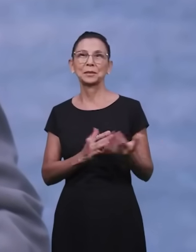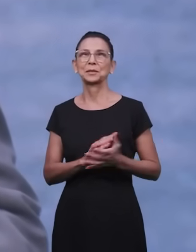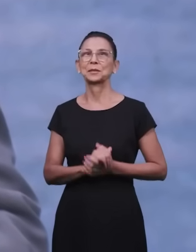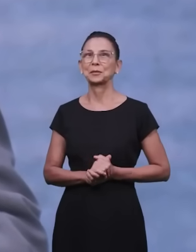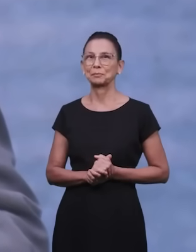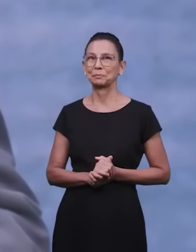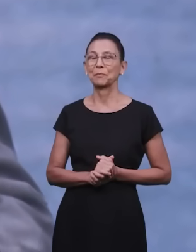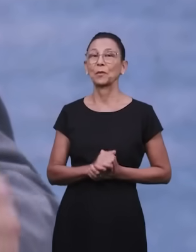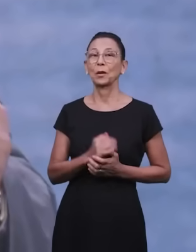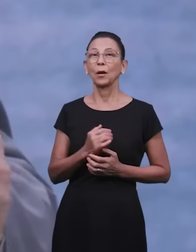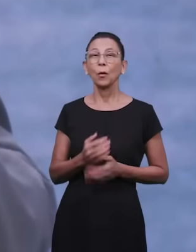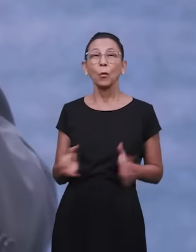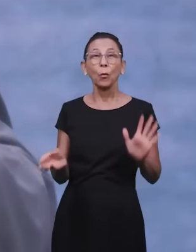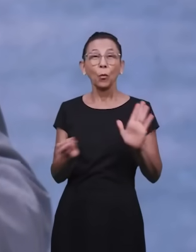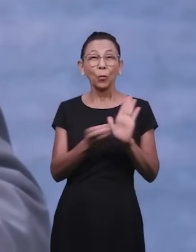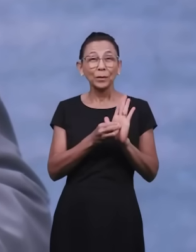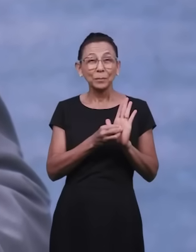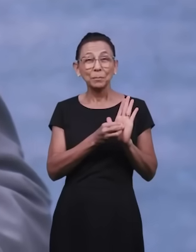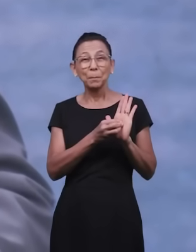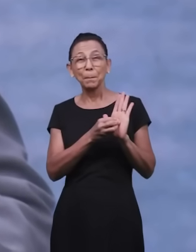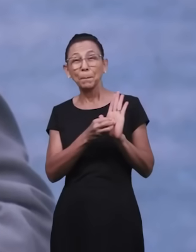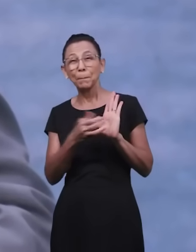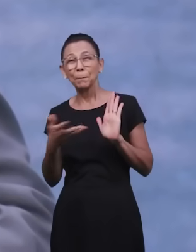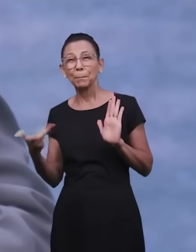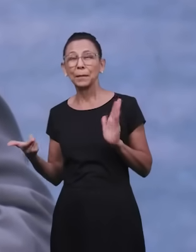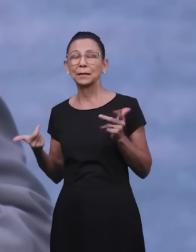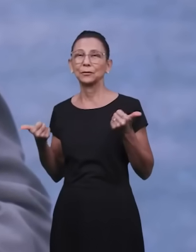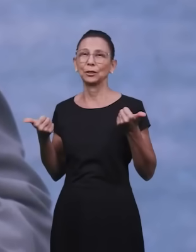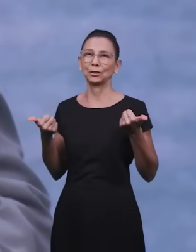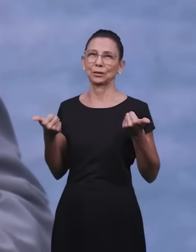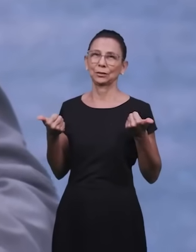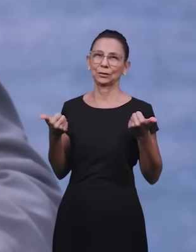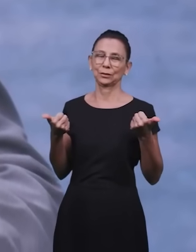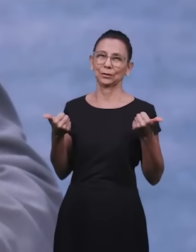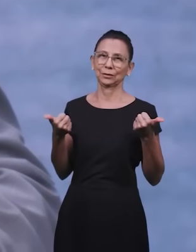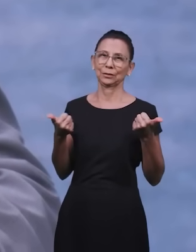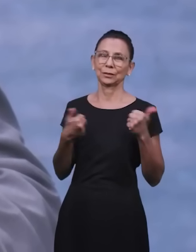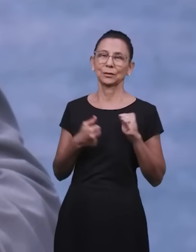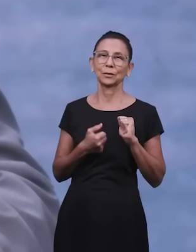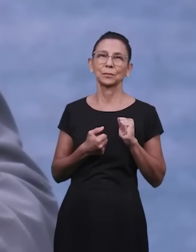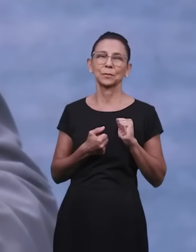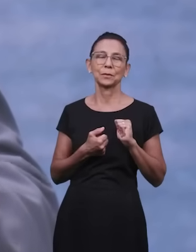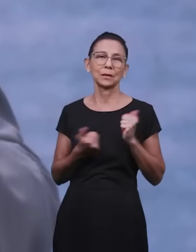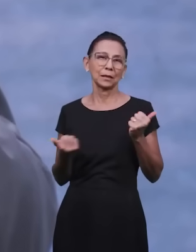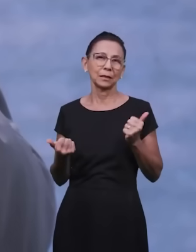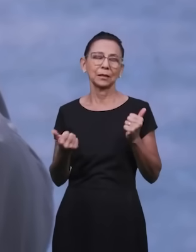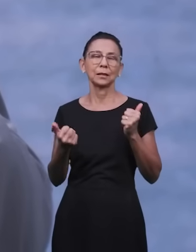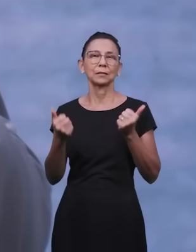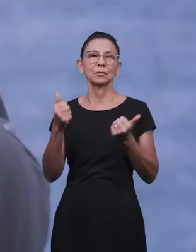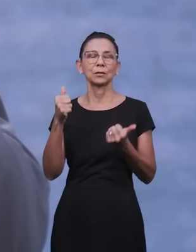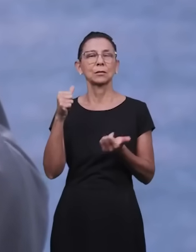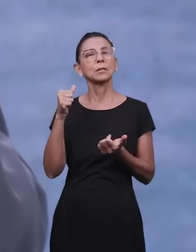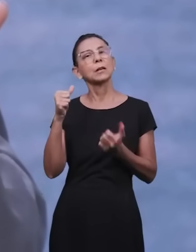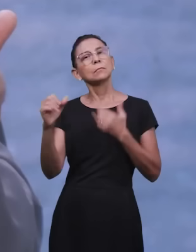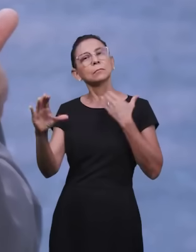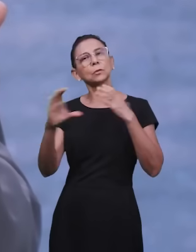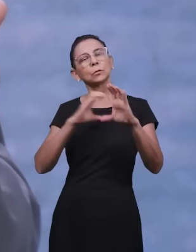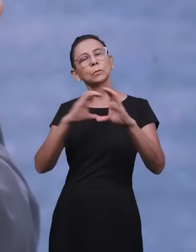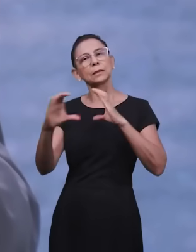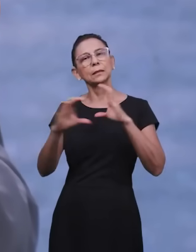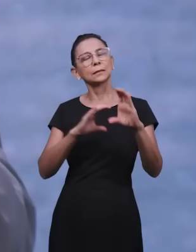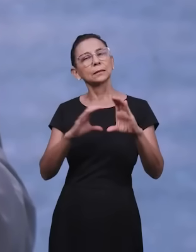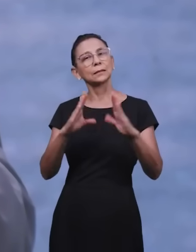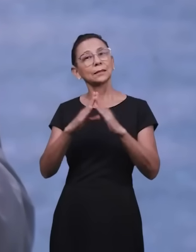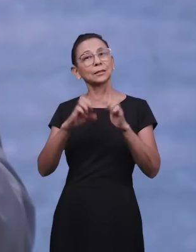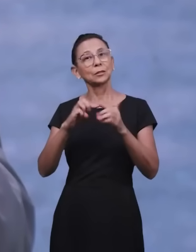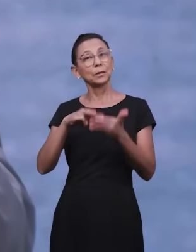que coisa boa, a quantidade de conteúdos que têm sido colocados no ar, aqui através da nossa central de comunicação, no nosso canal, o canal da